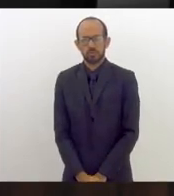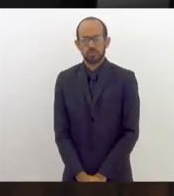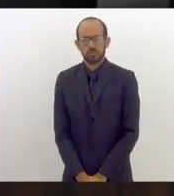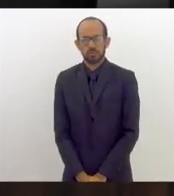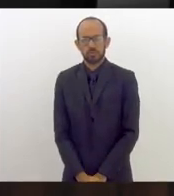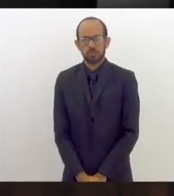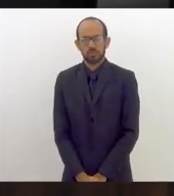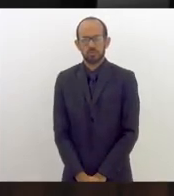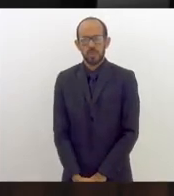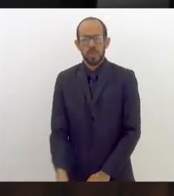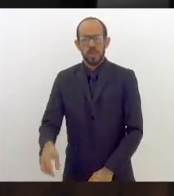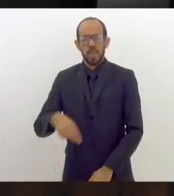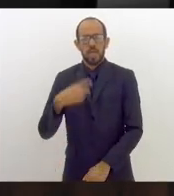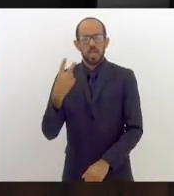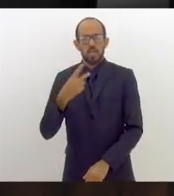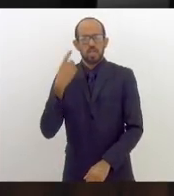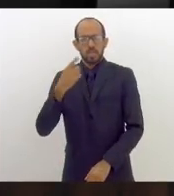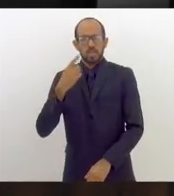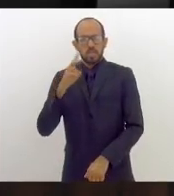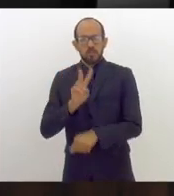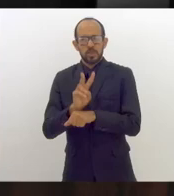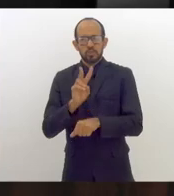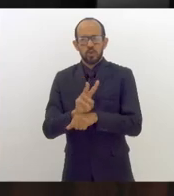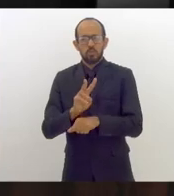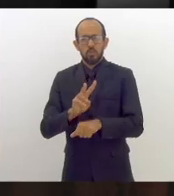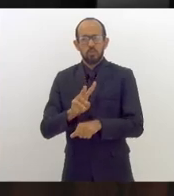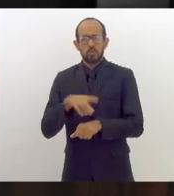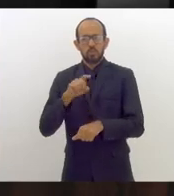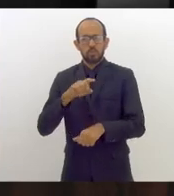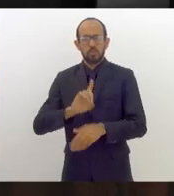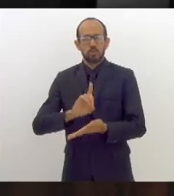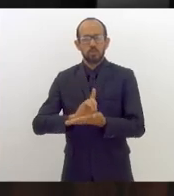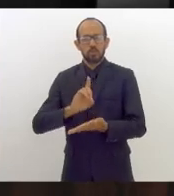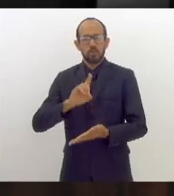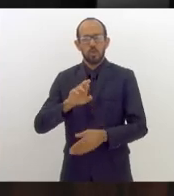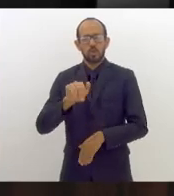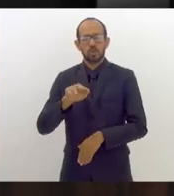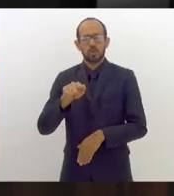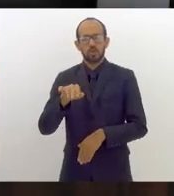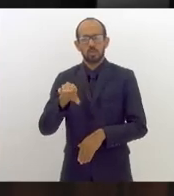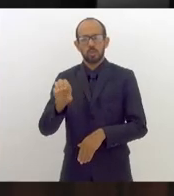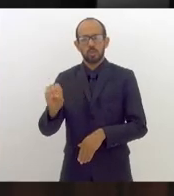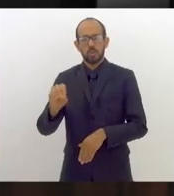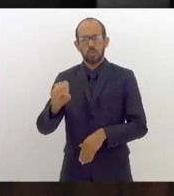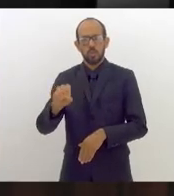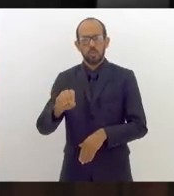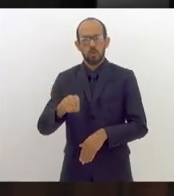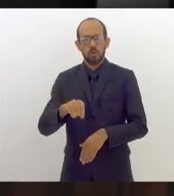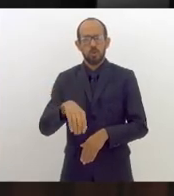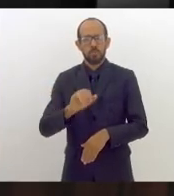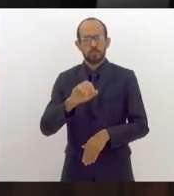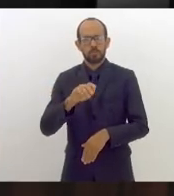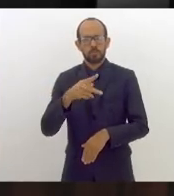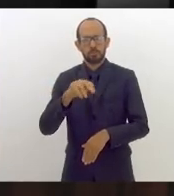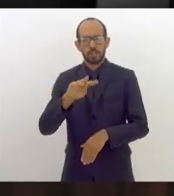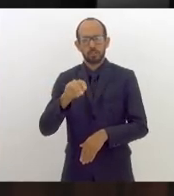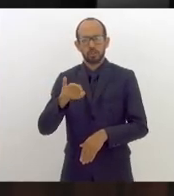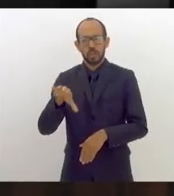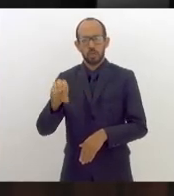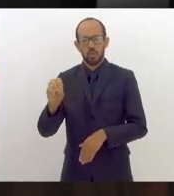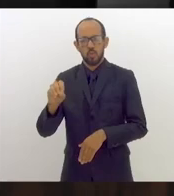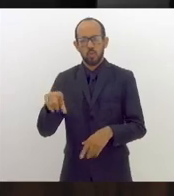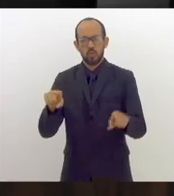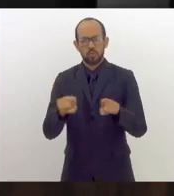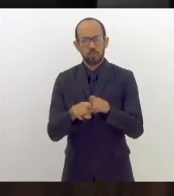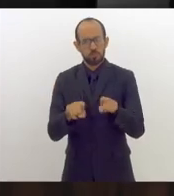o defensor público Geral do Estado do Rio de Janeiro do Dr Rodrigo Baptista Pacheco e o vereador